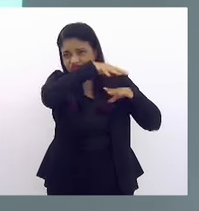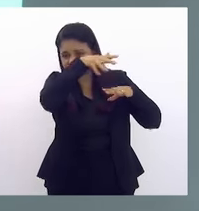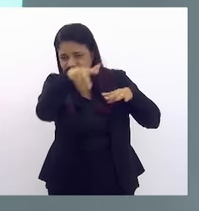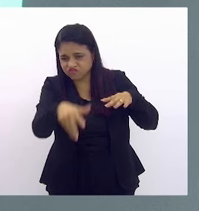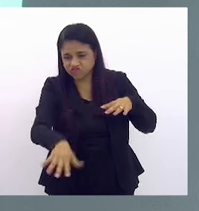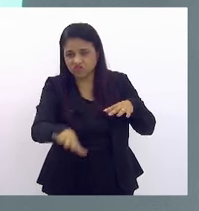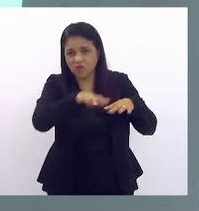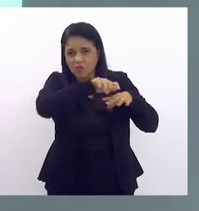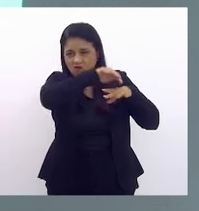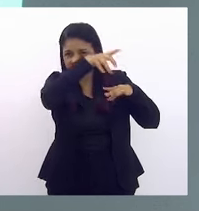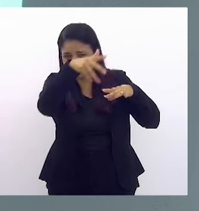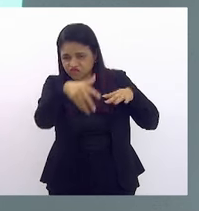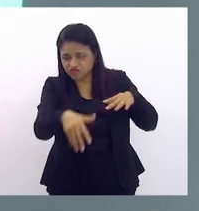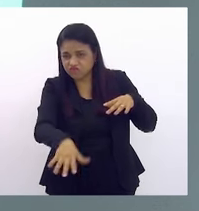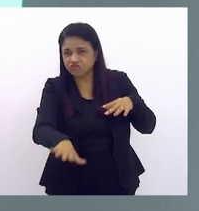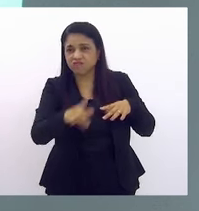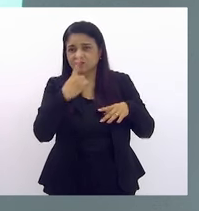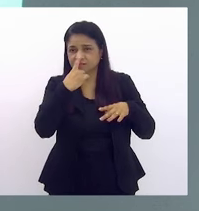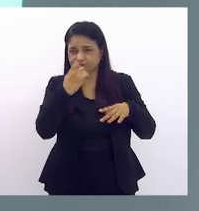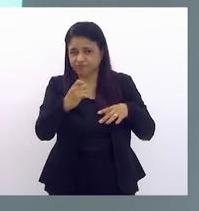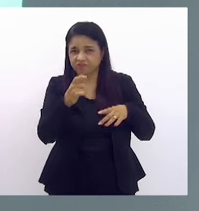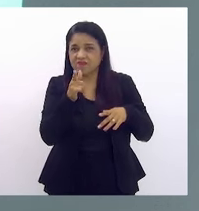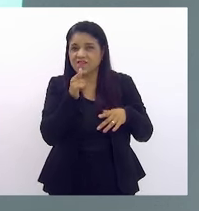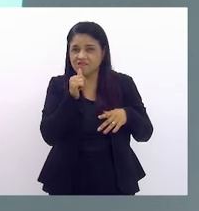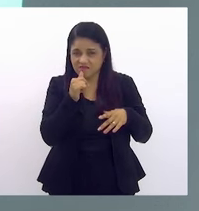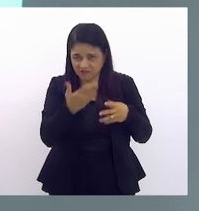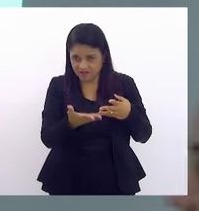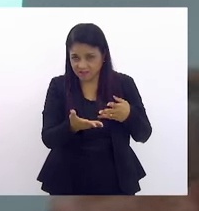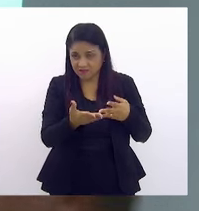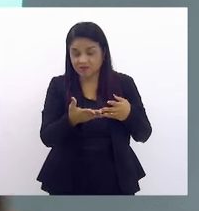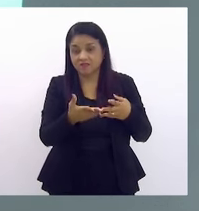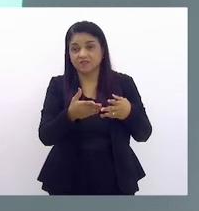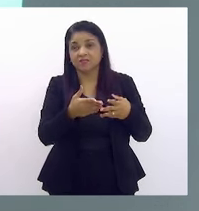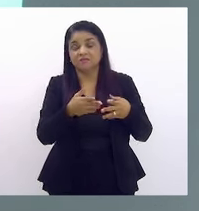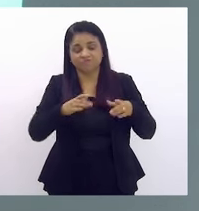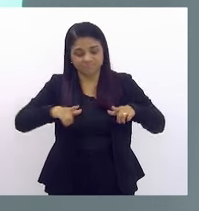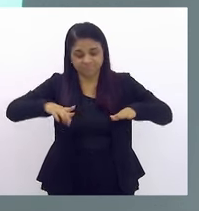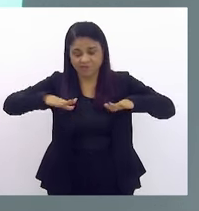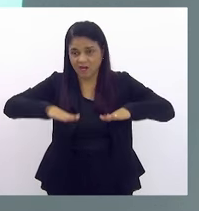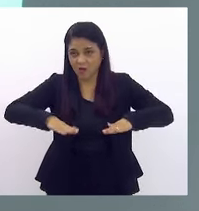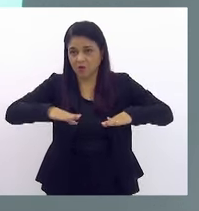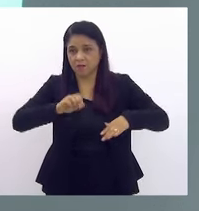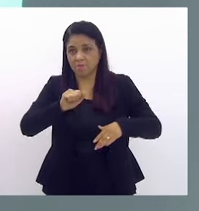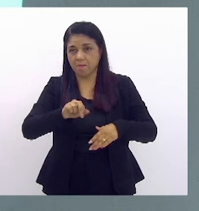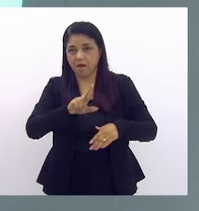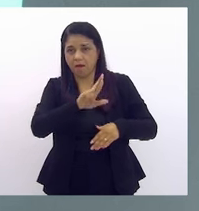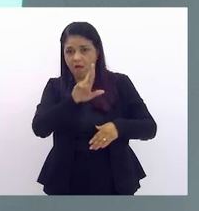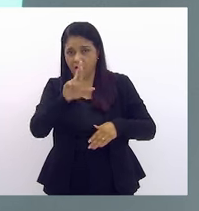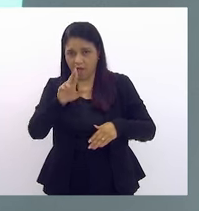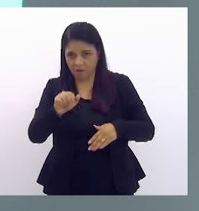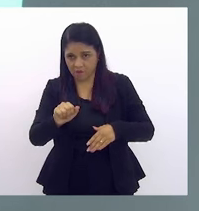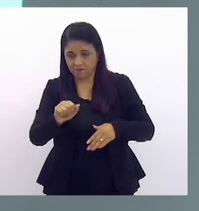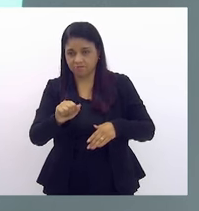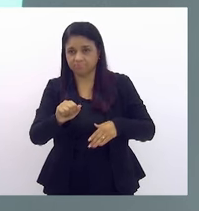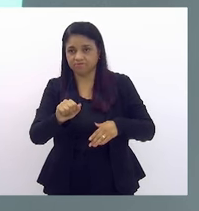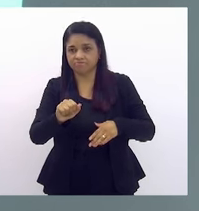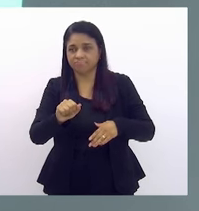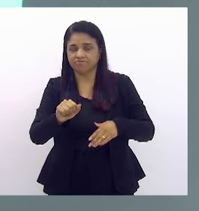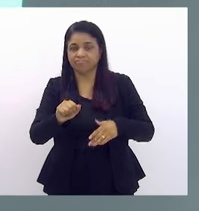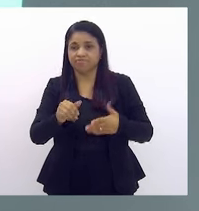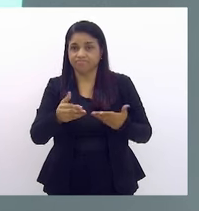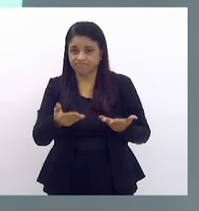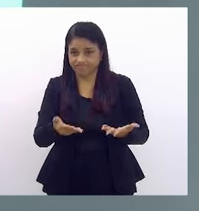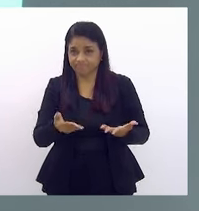cá, todo o esgoto lançado ali na Lagoa da Barra, tá, vai dar.